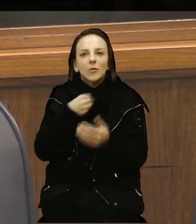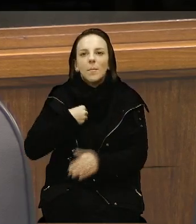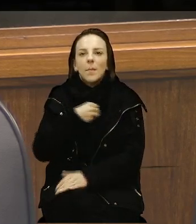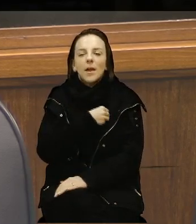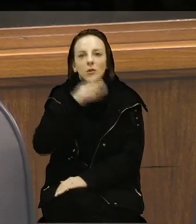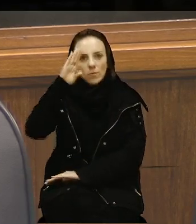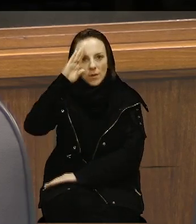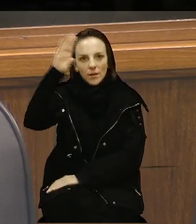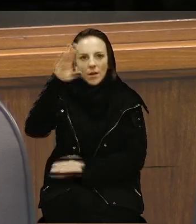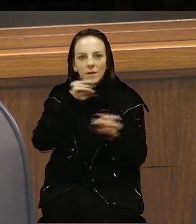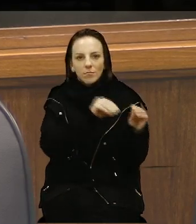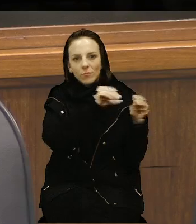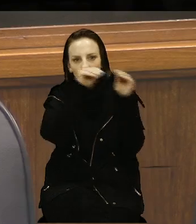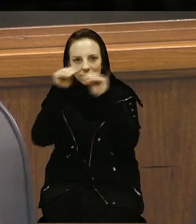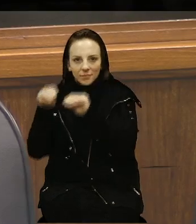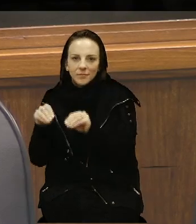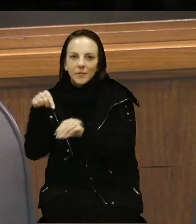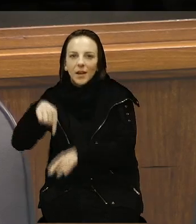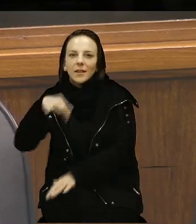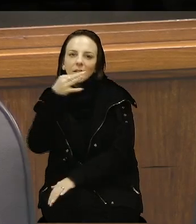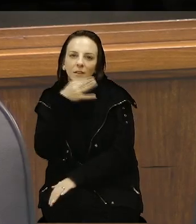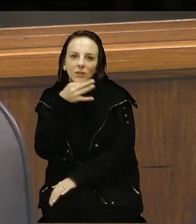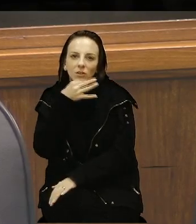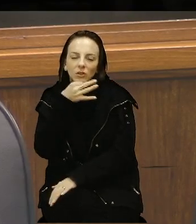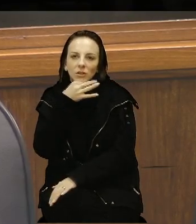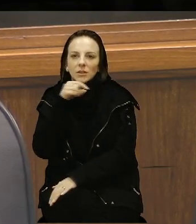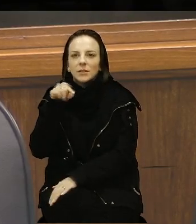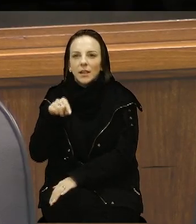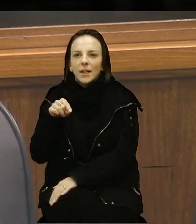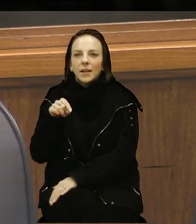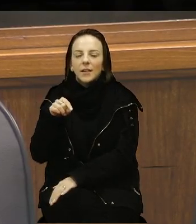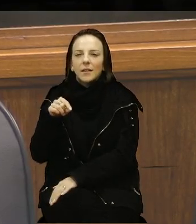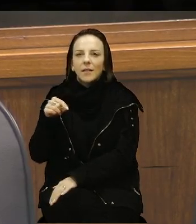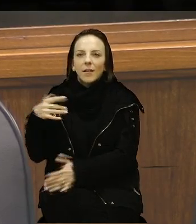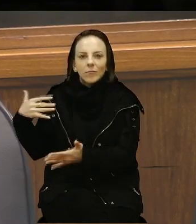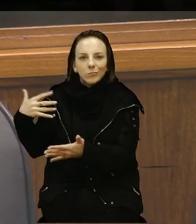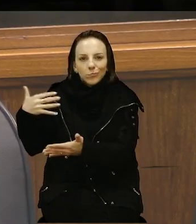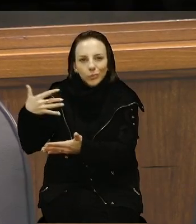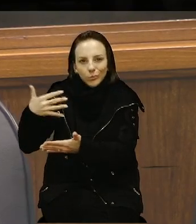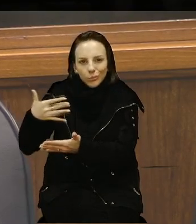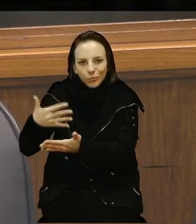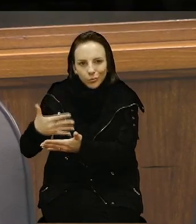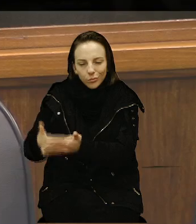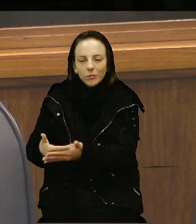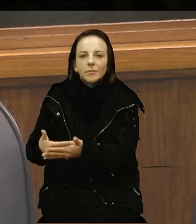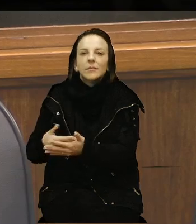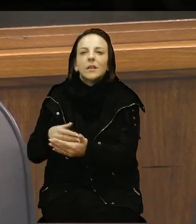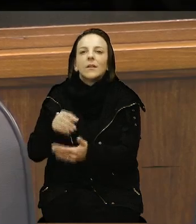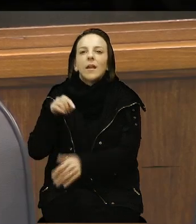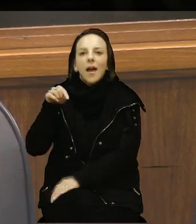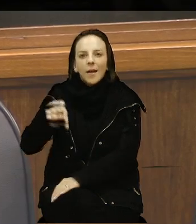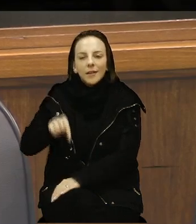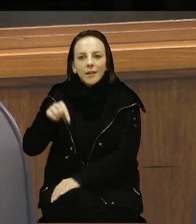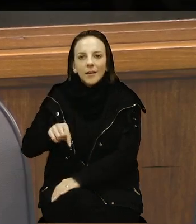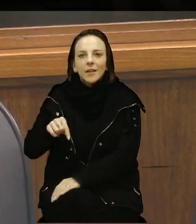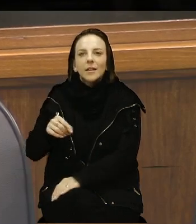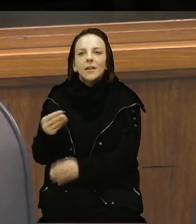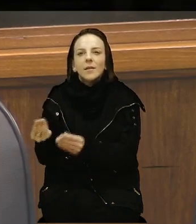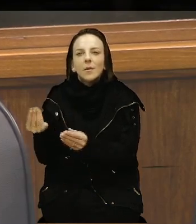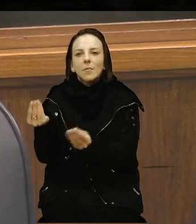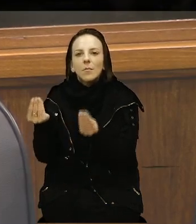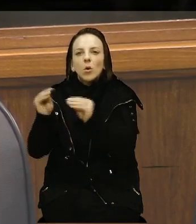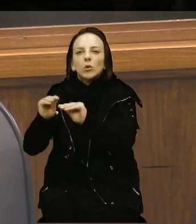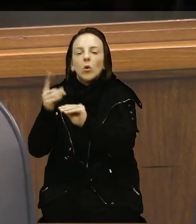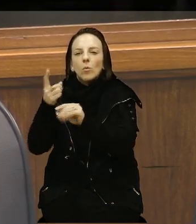foi transferido para Caxias do Sul, onde se estabelecem definitivamente. Aqui montaram sua clínica